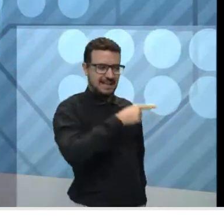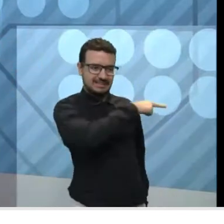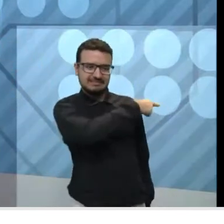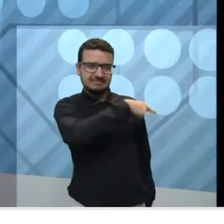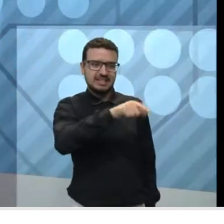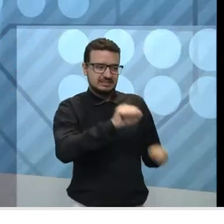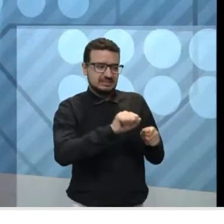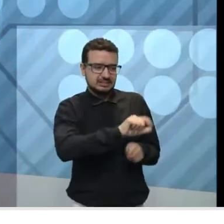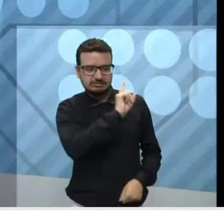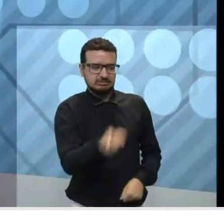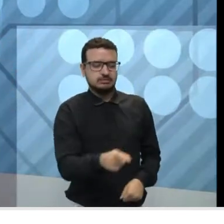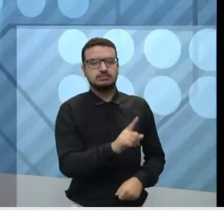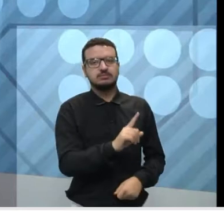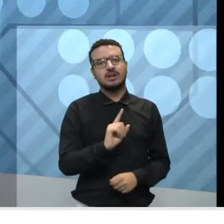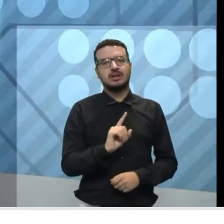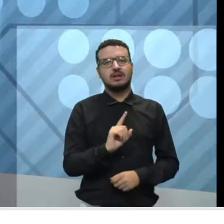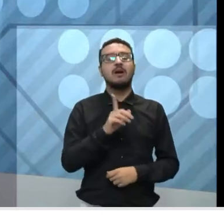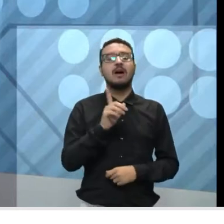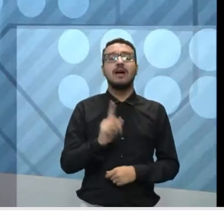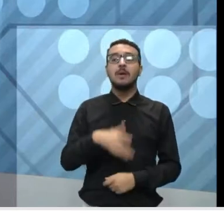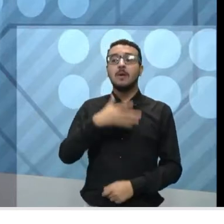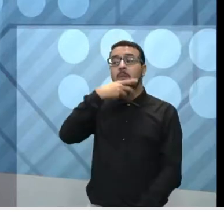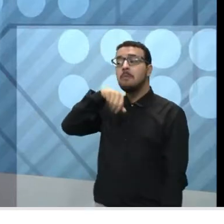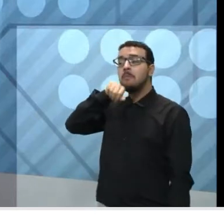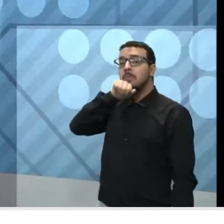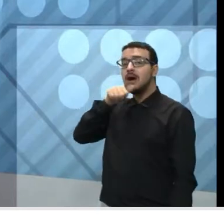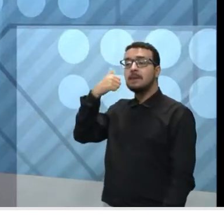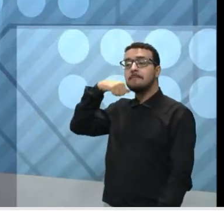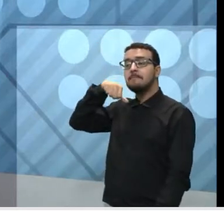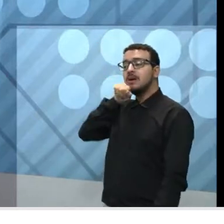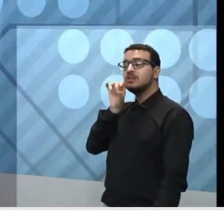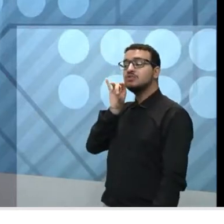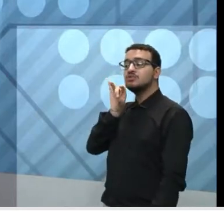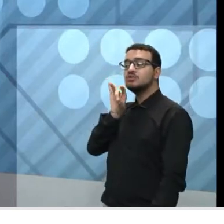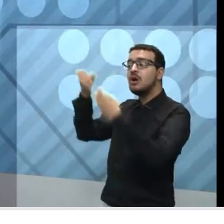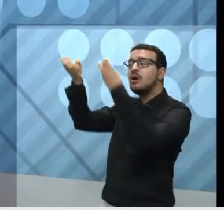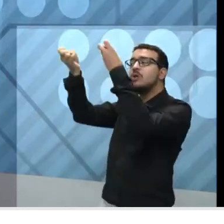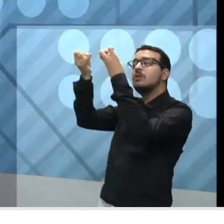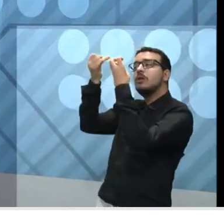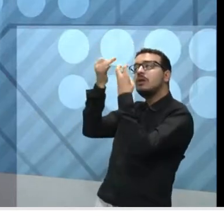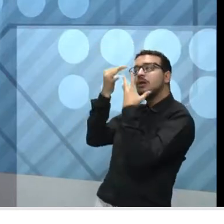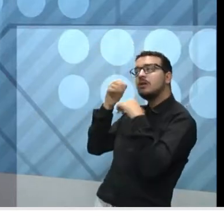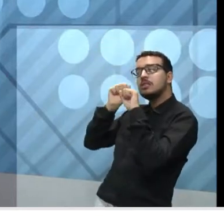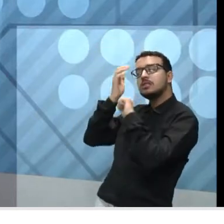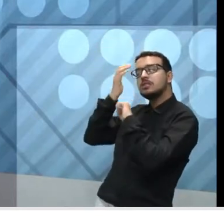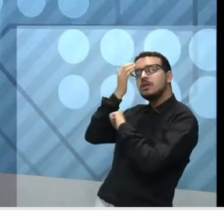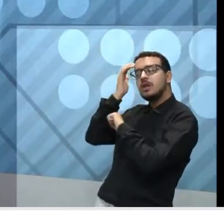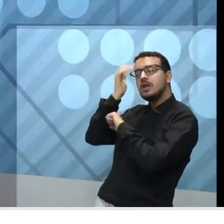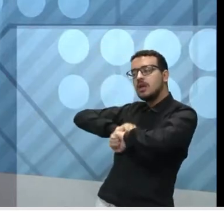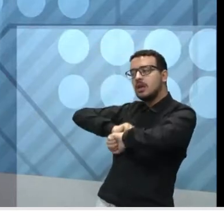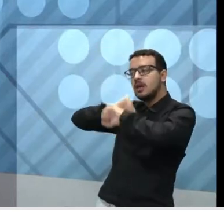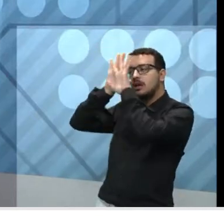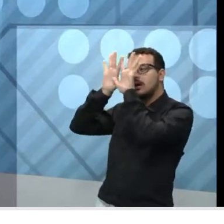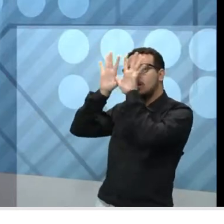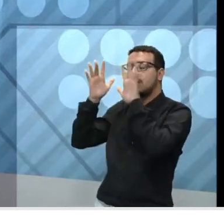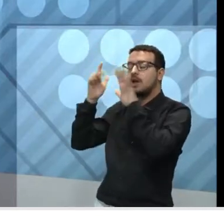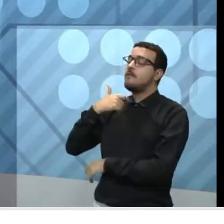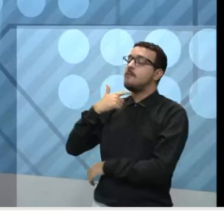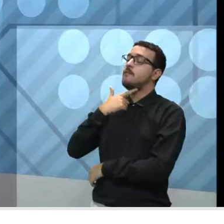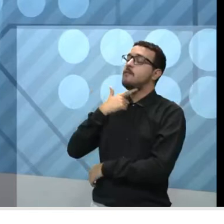receber informações, né? É o pai e a mãe que vai escolher aquilo que é melhor para o seu filho, mas com